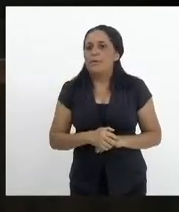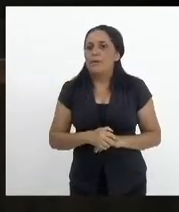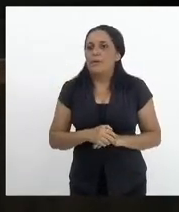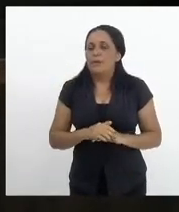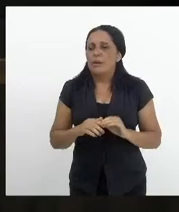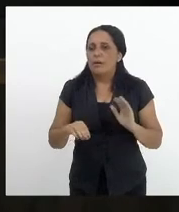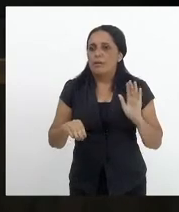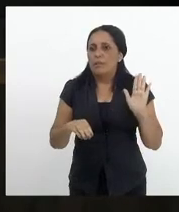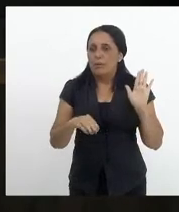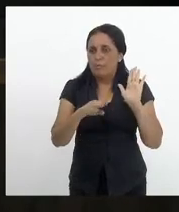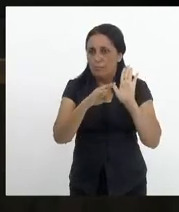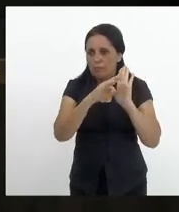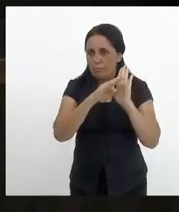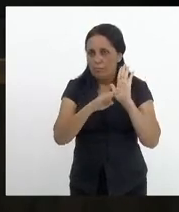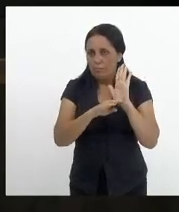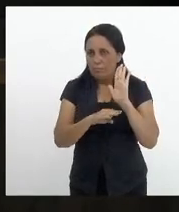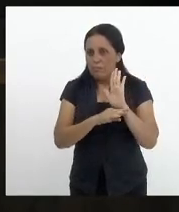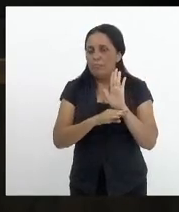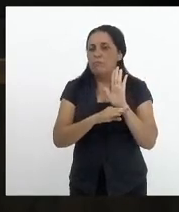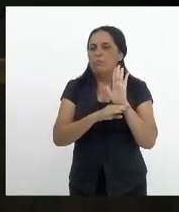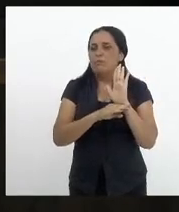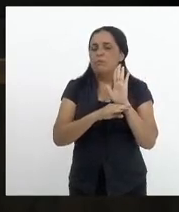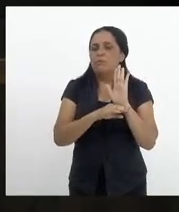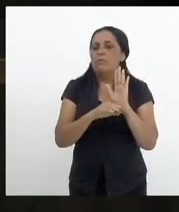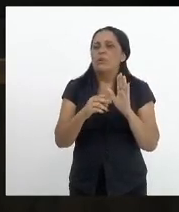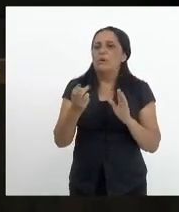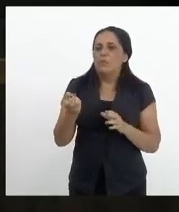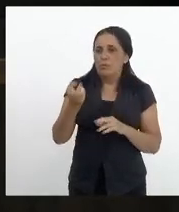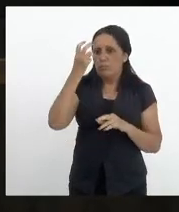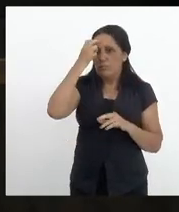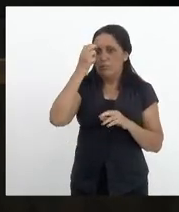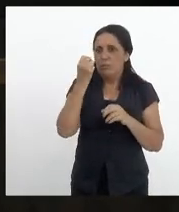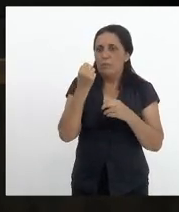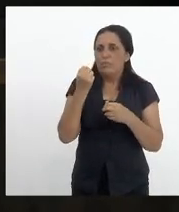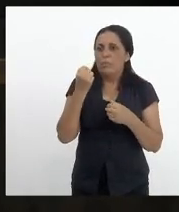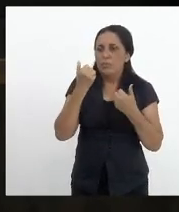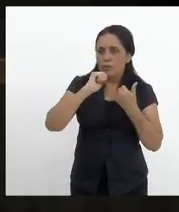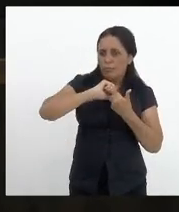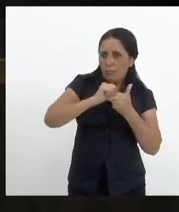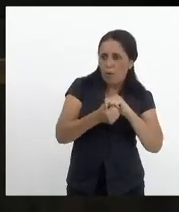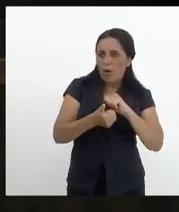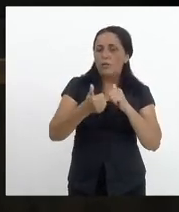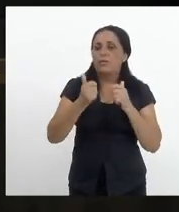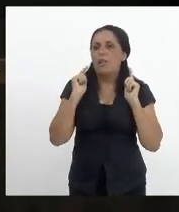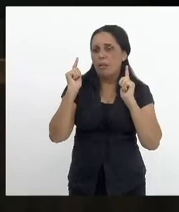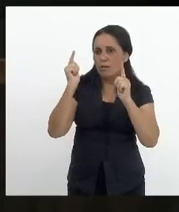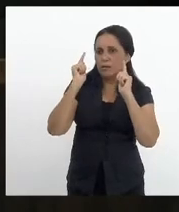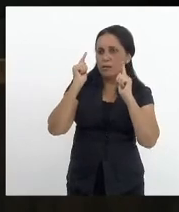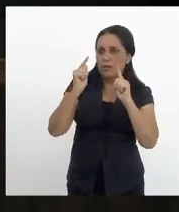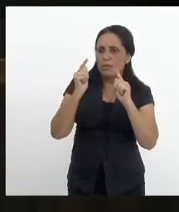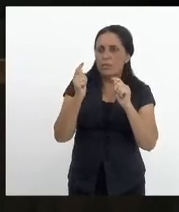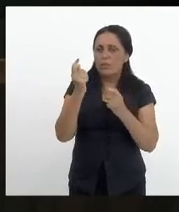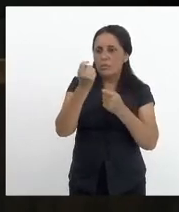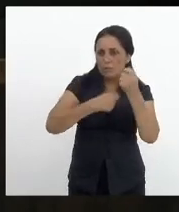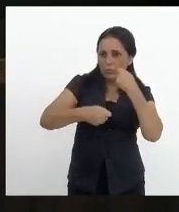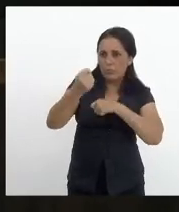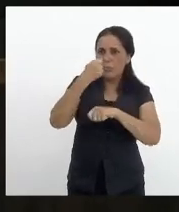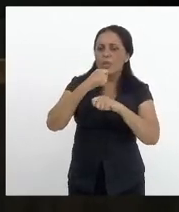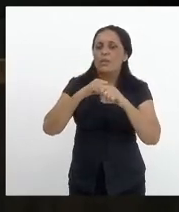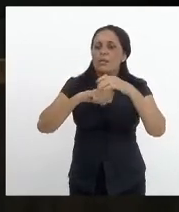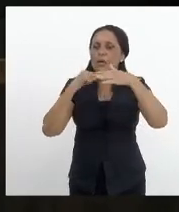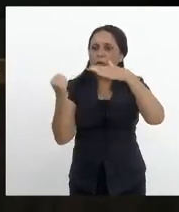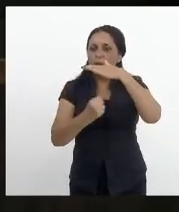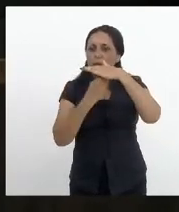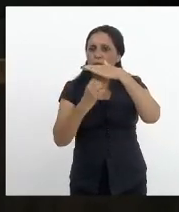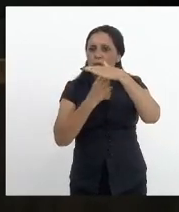das comissões de Constituição e Justiça, de Cultura, Esporte, Lazer, de Economia, Indústria e Comércio, de Tributação, Controle da Arrecadação Estadual, Fiscalização dos